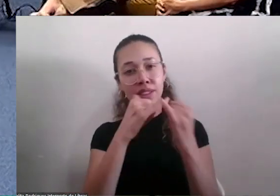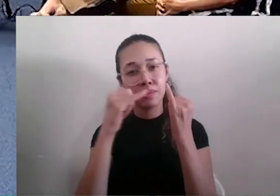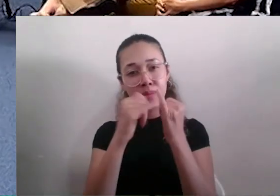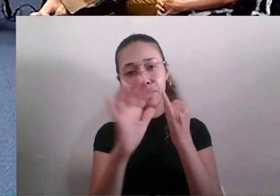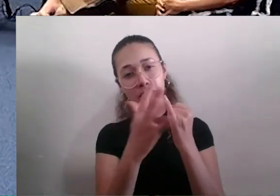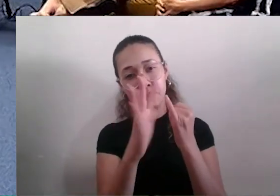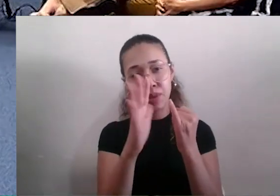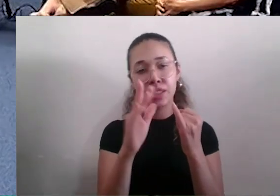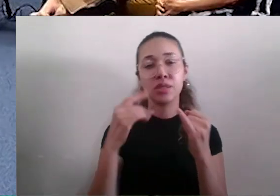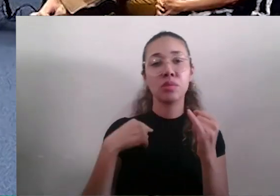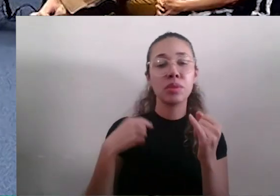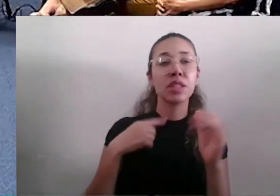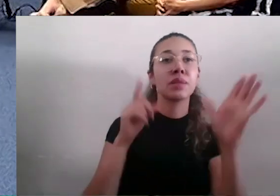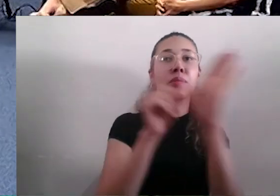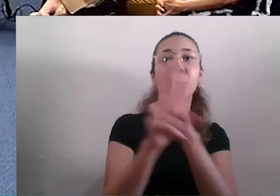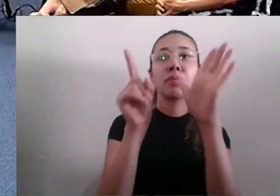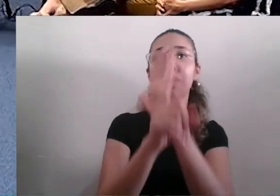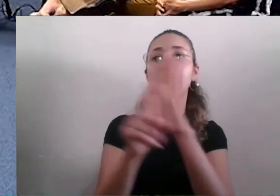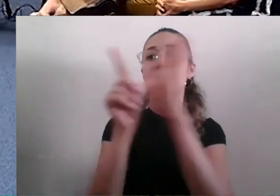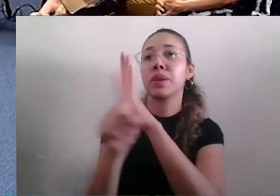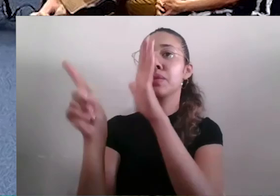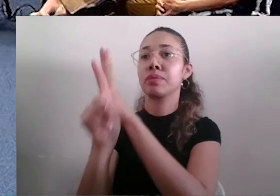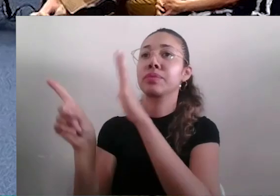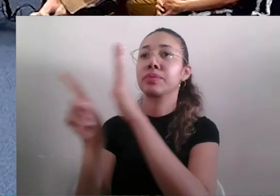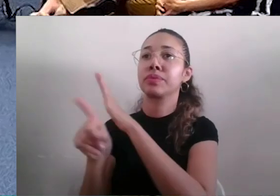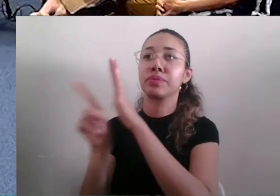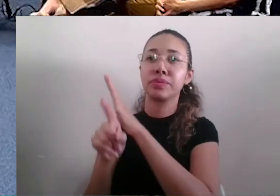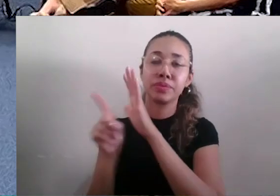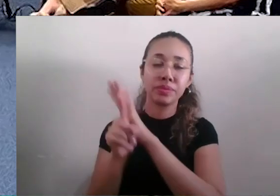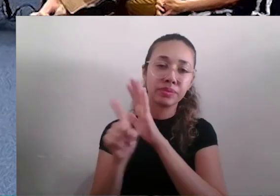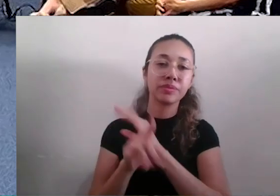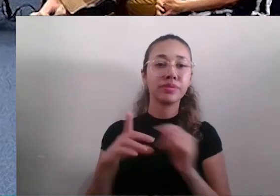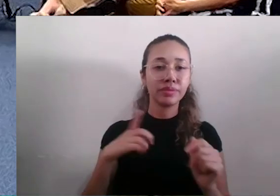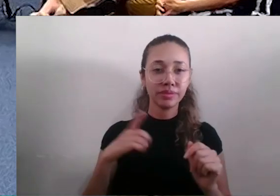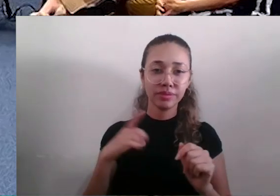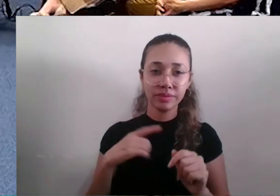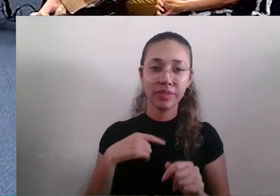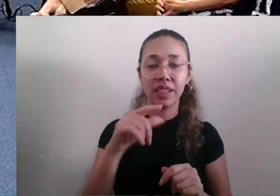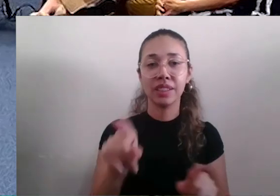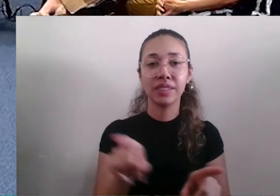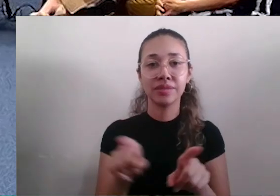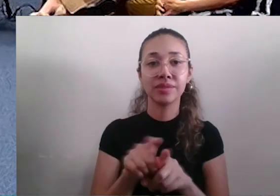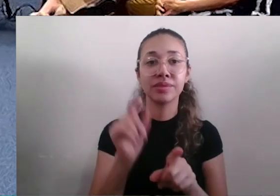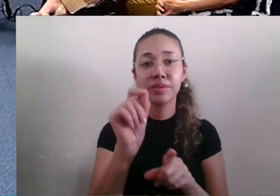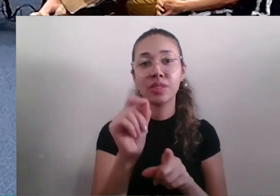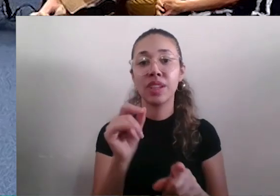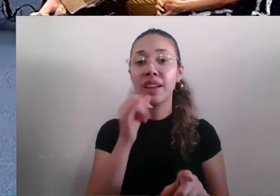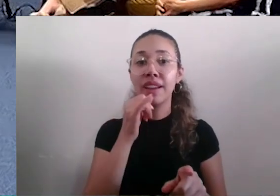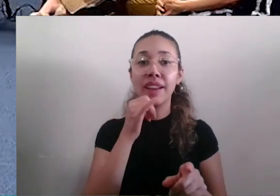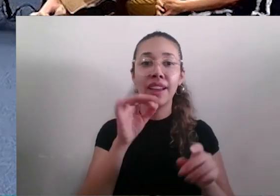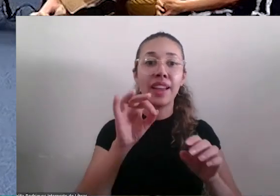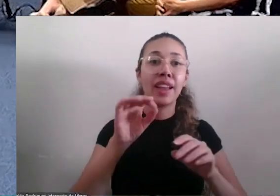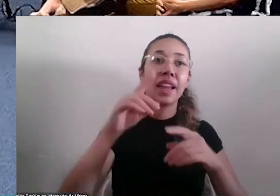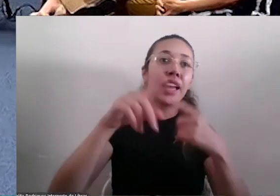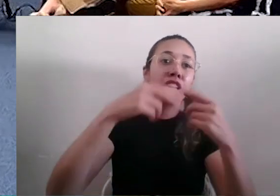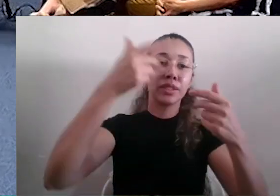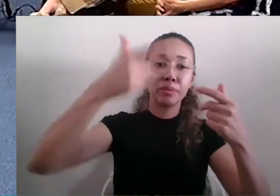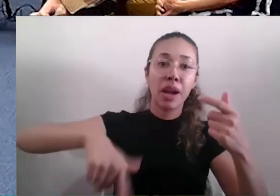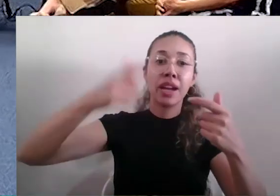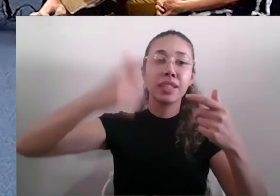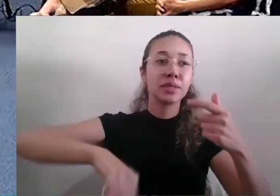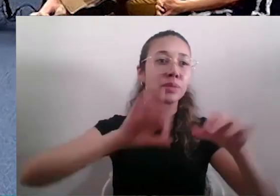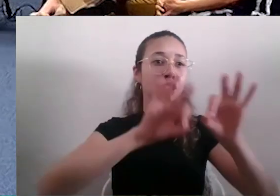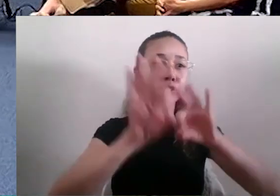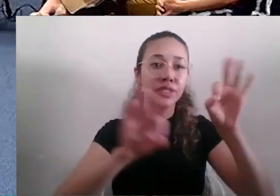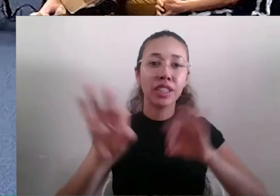pessoas durante um ano e depois paraa produção montagem sonorização ver quem mais precisava etc não é fácil